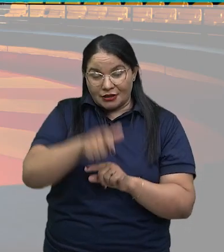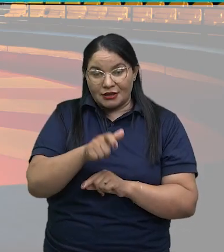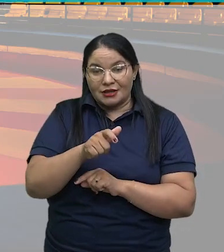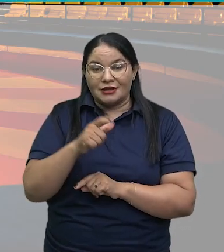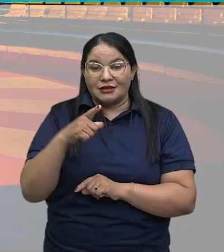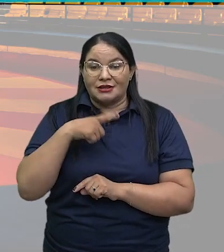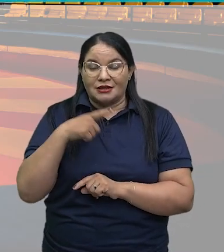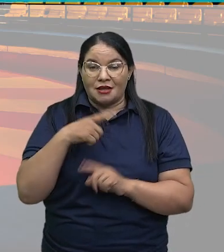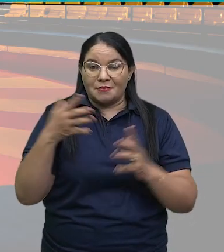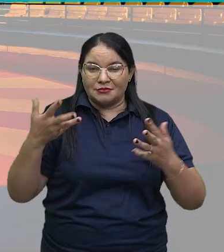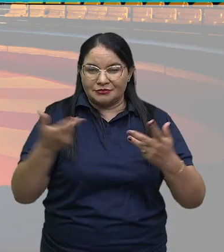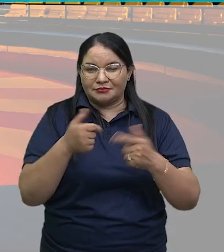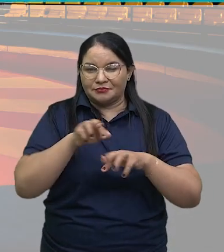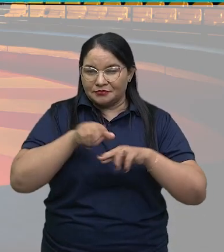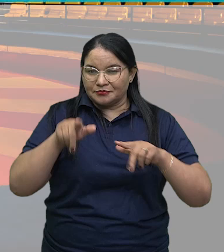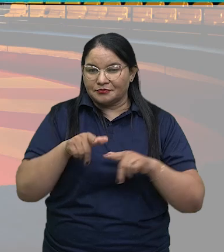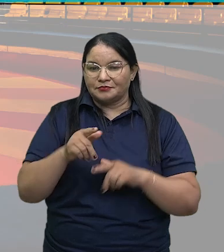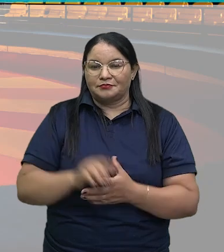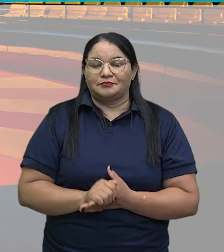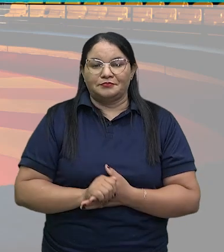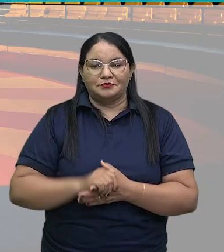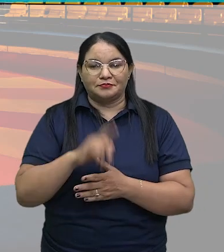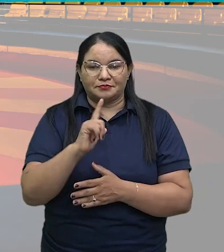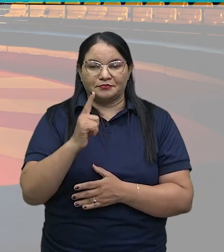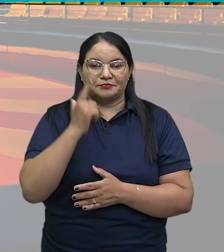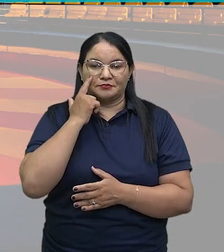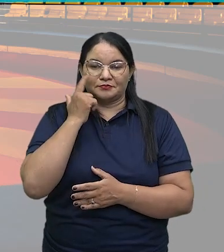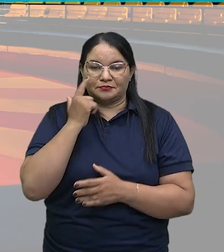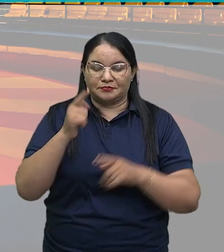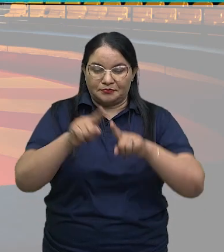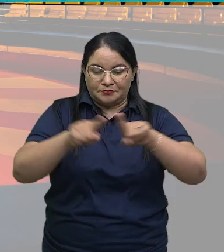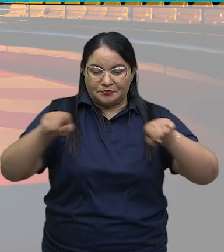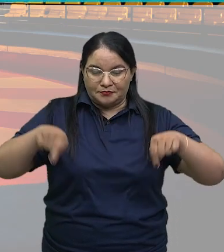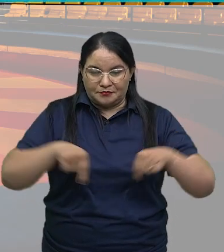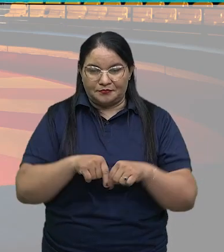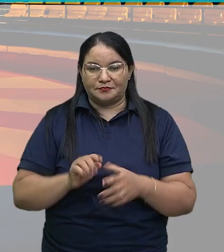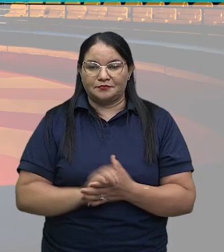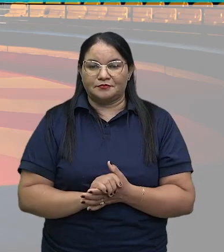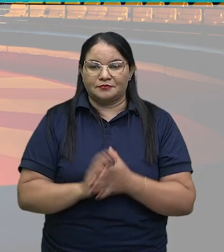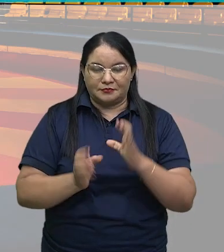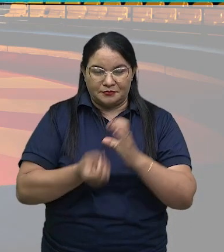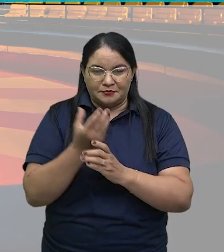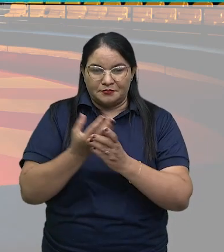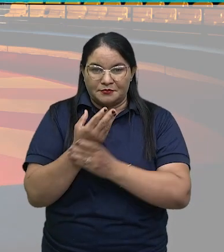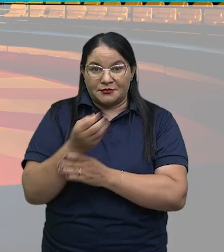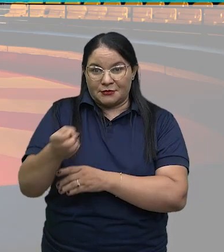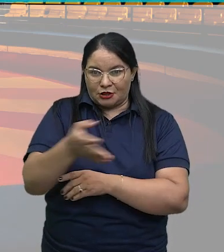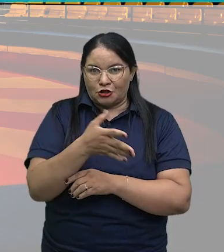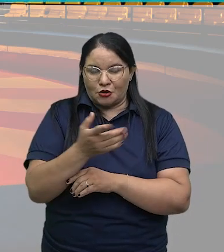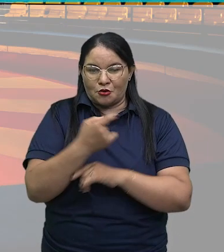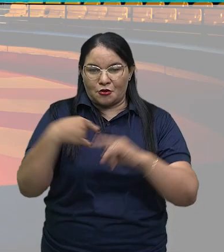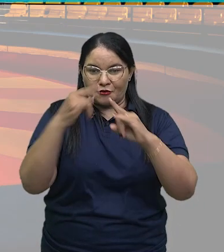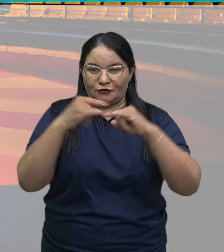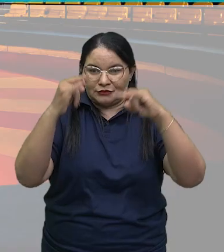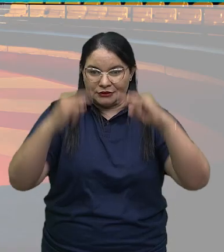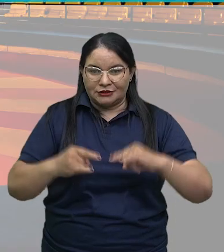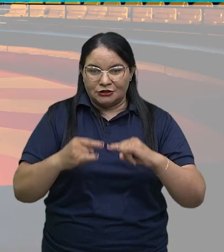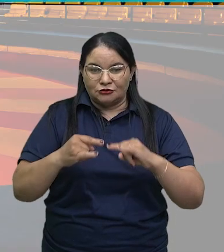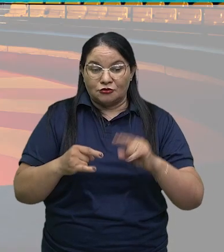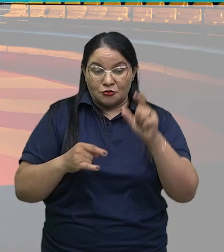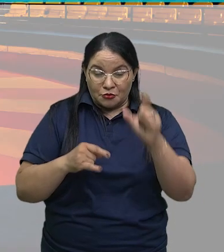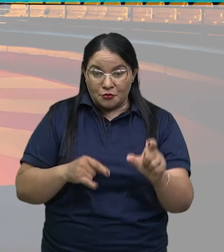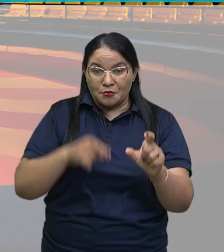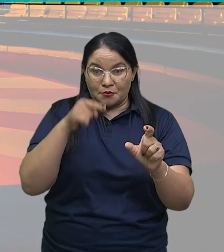O excêntrico no picadeiro contemporâneo. Com o surgimento do novo circo, o